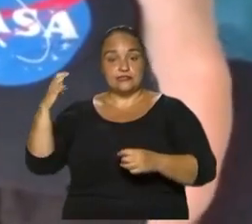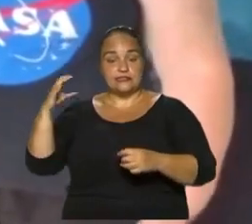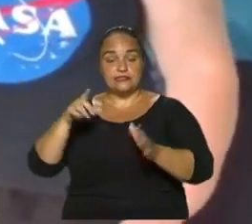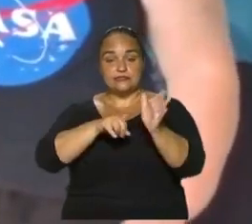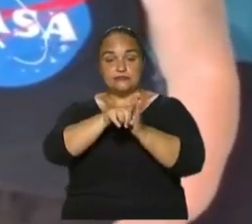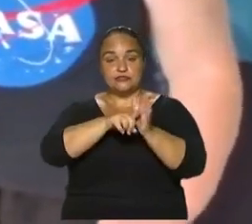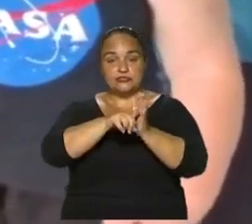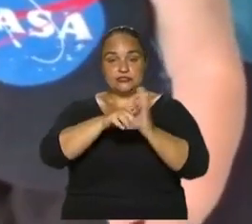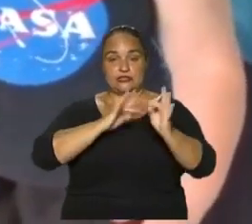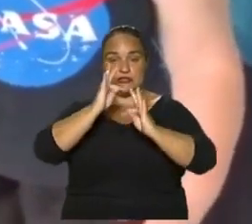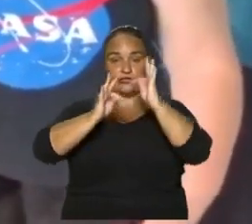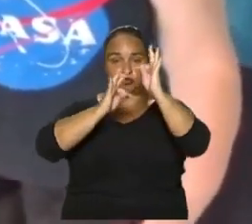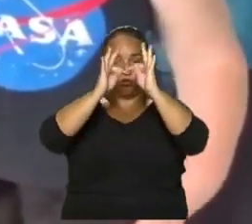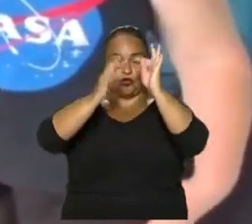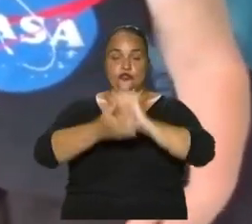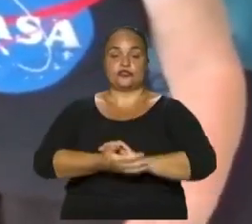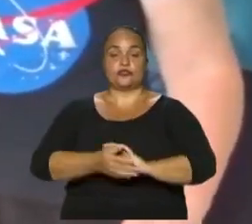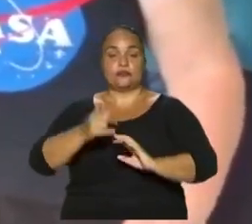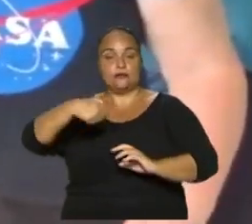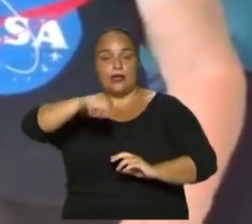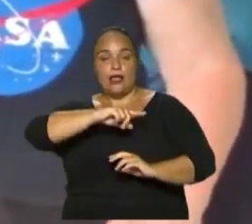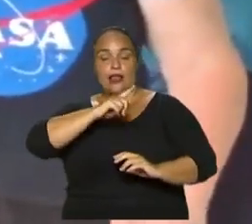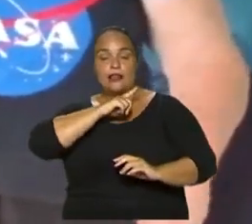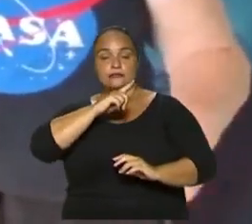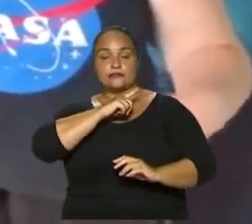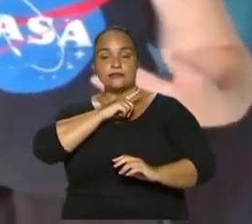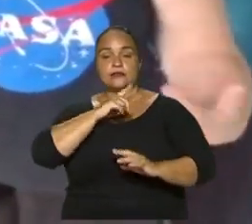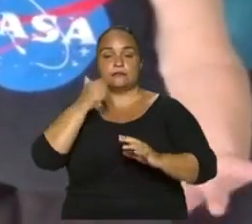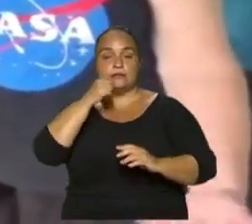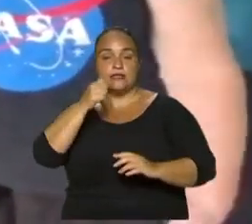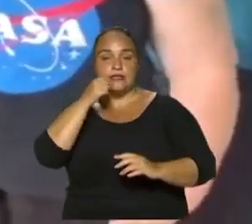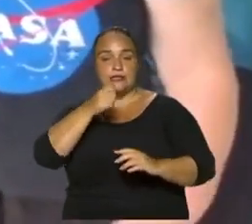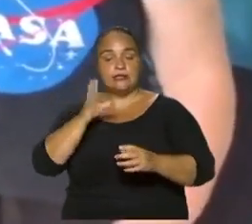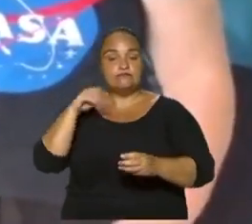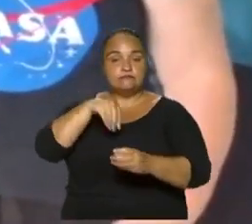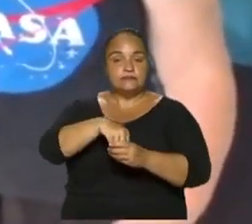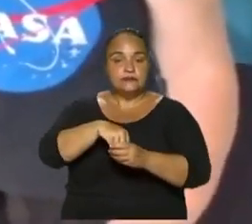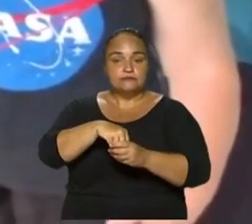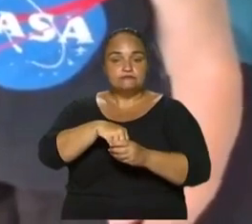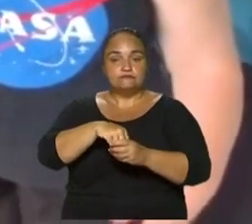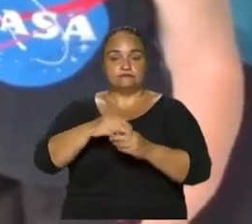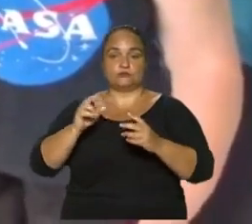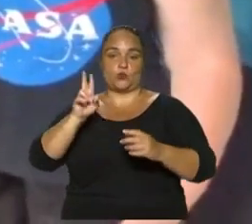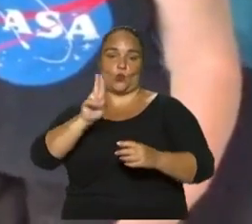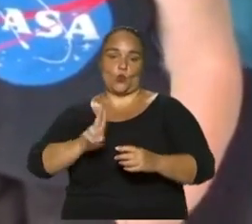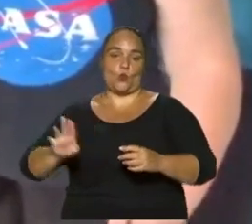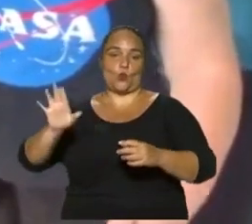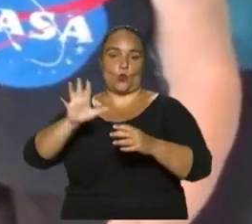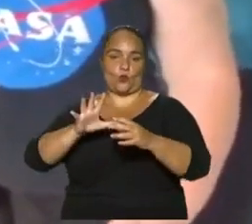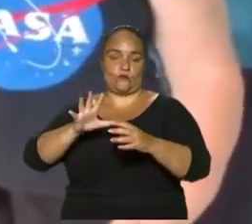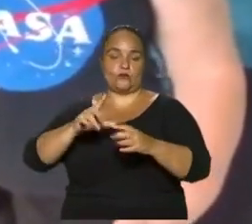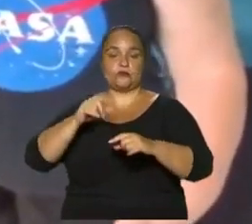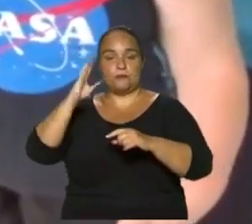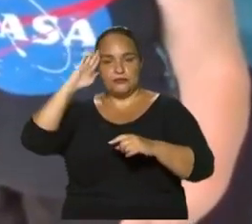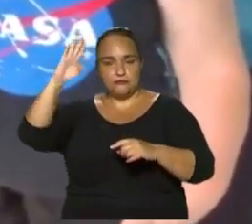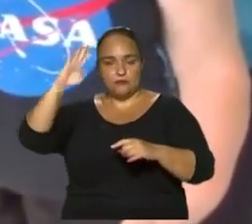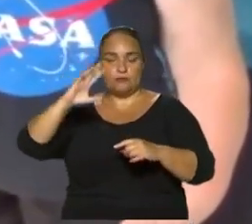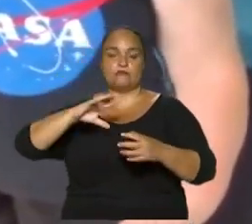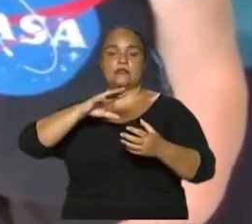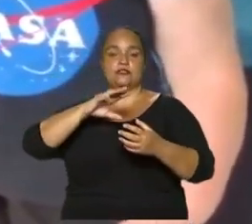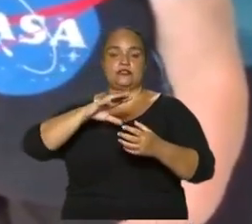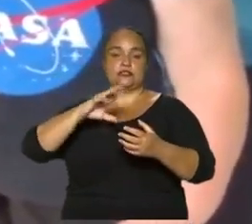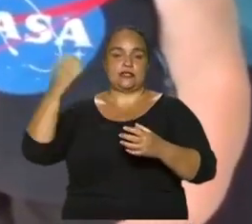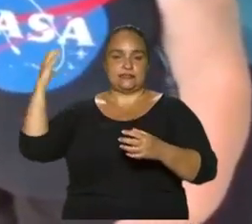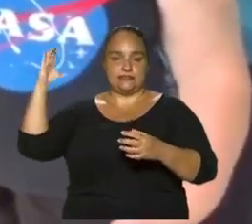da tecnologia, para que elas sejam meninas inseridas nesse universo, principalmente da ciência e